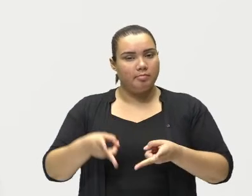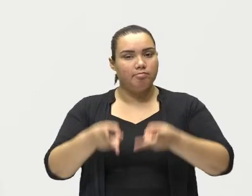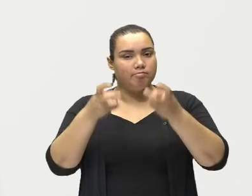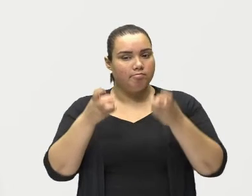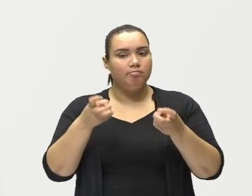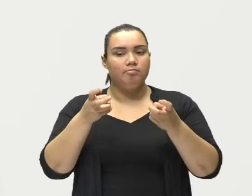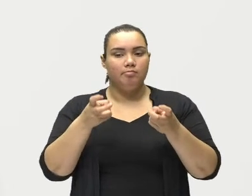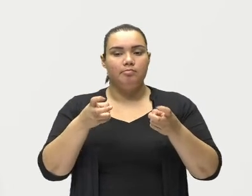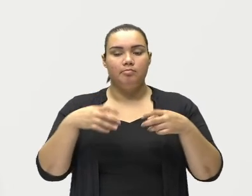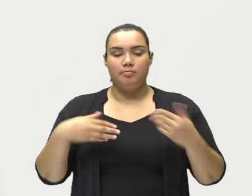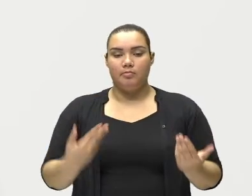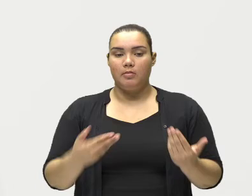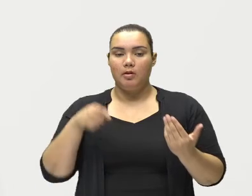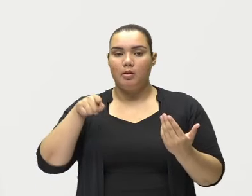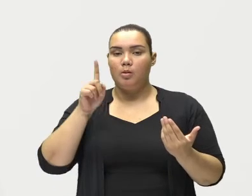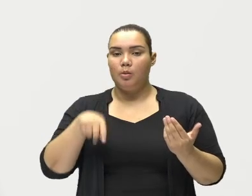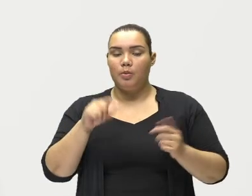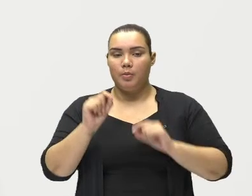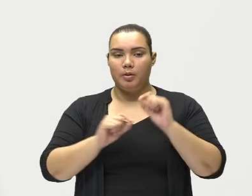concessão?